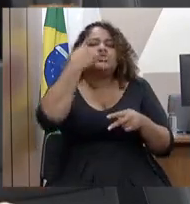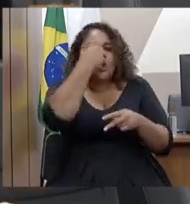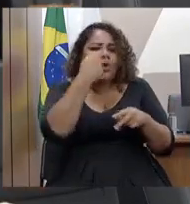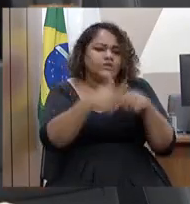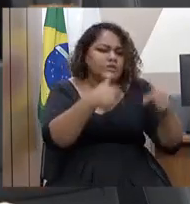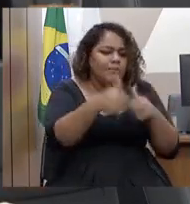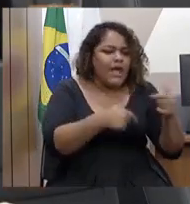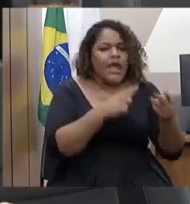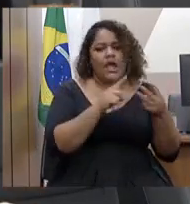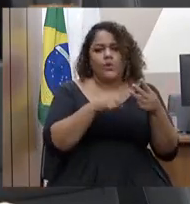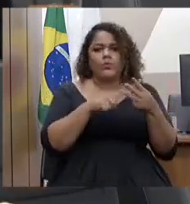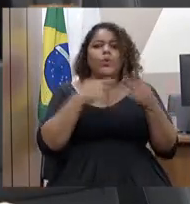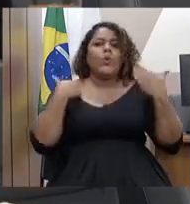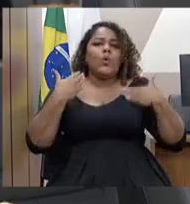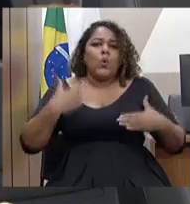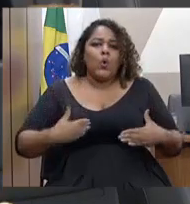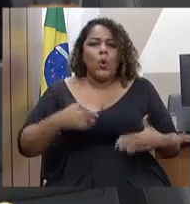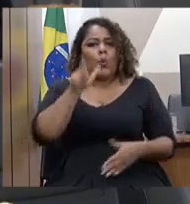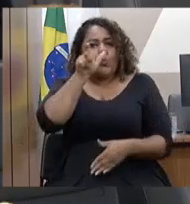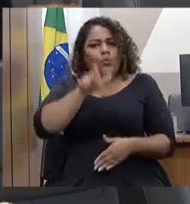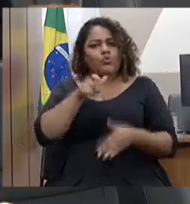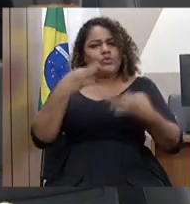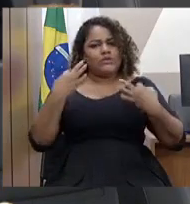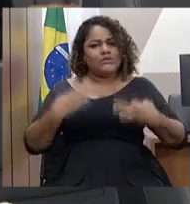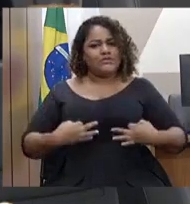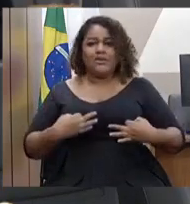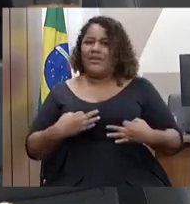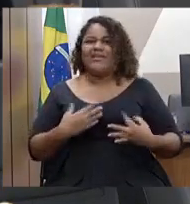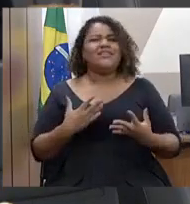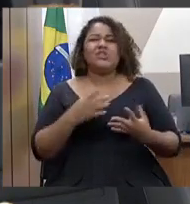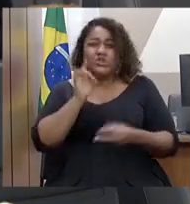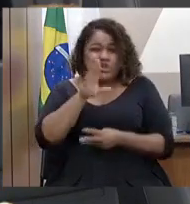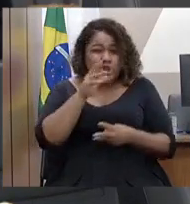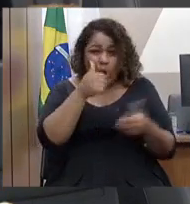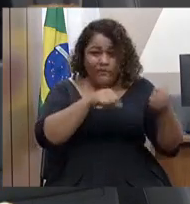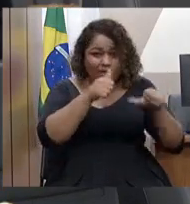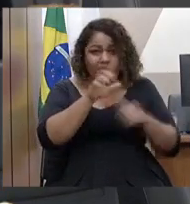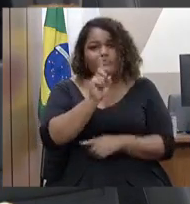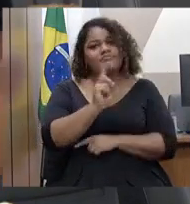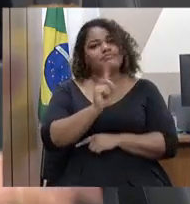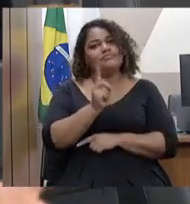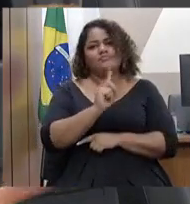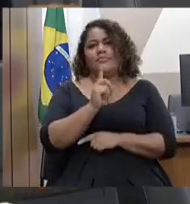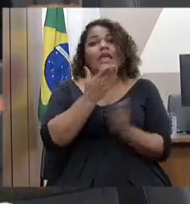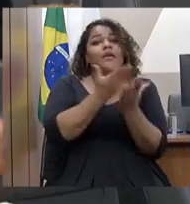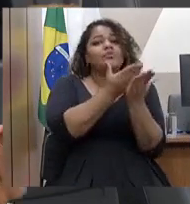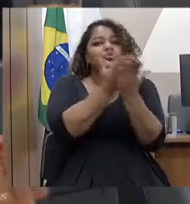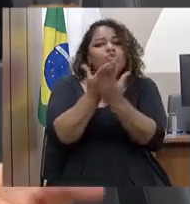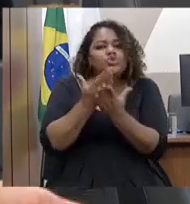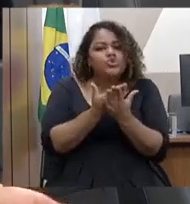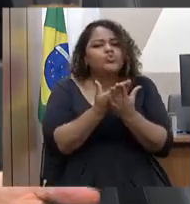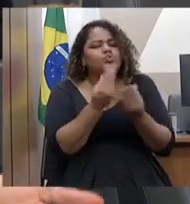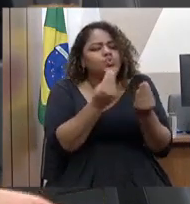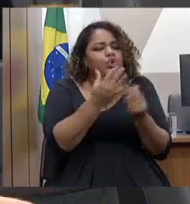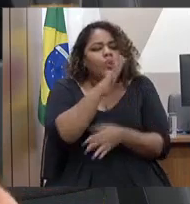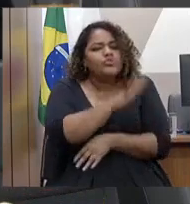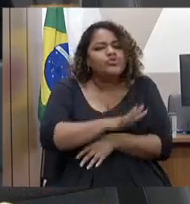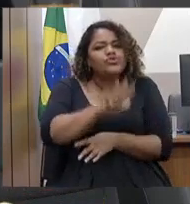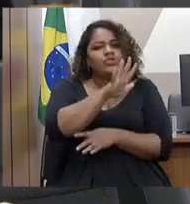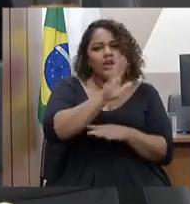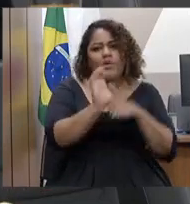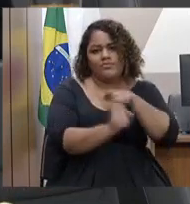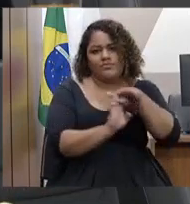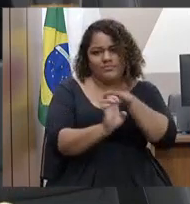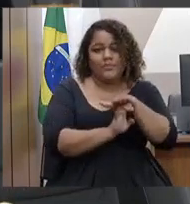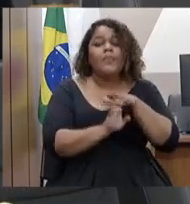uma análise ergonômica do trabalho é um estudo do ambiente de trabalho da empresa mas não estudo somente de mobiliário riscos físicos químicos